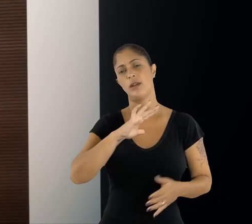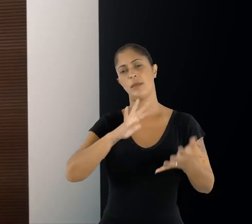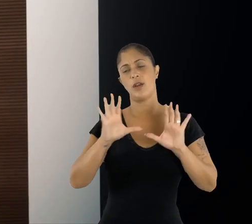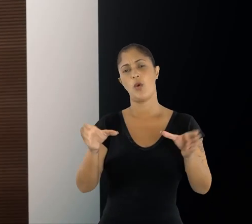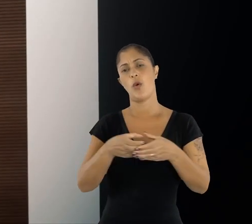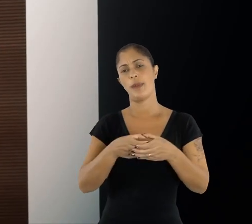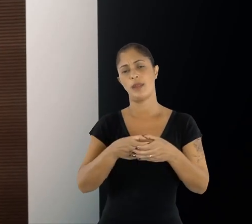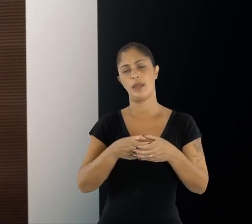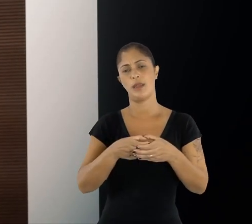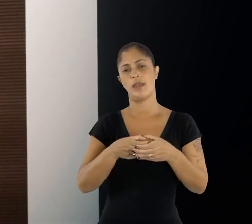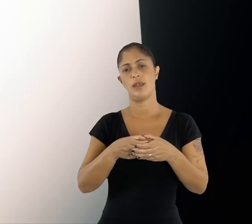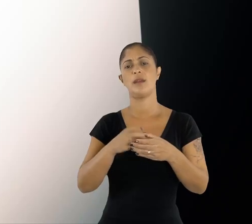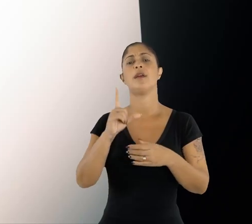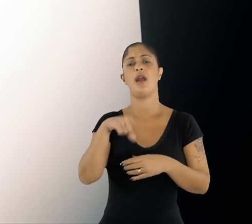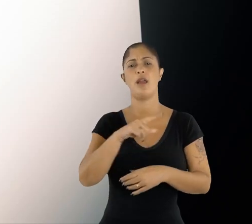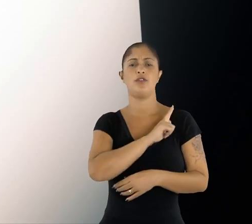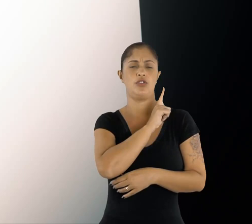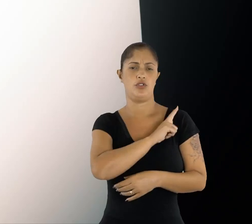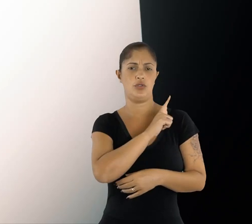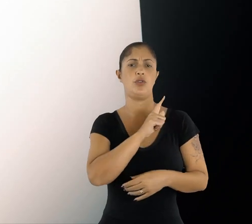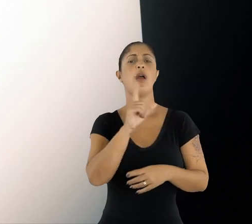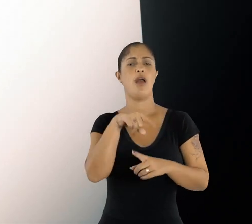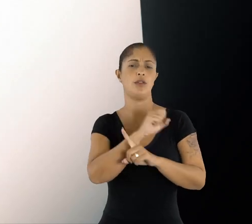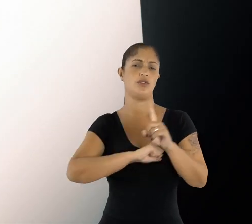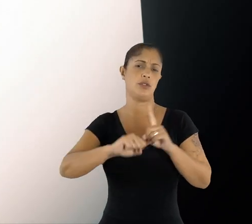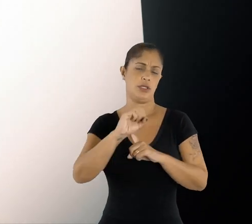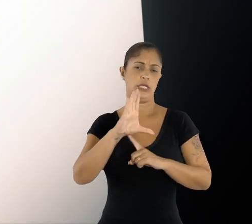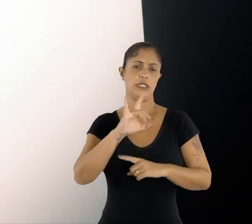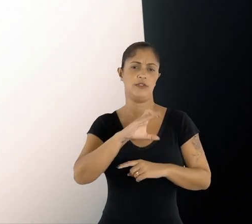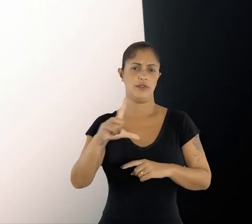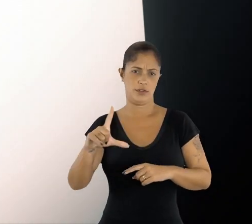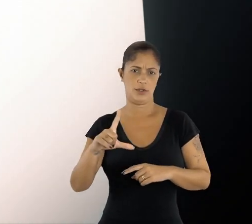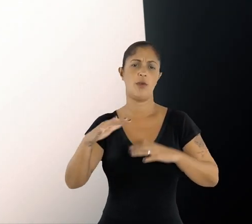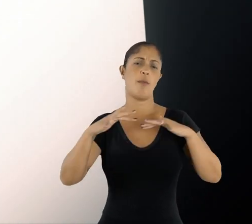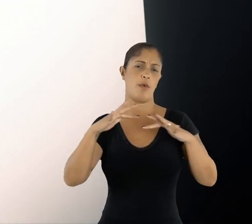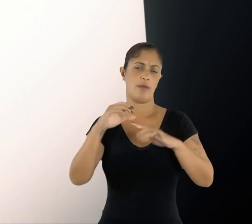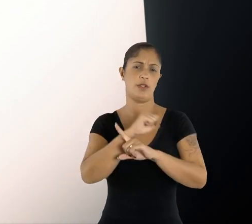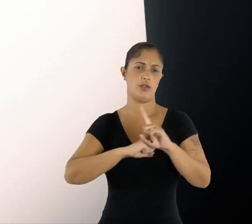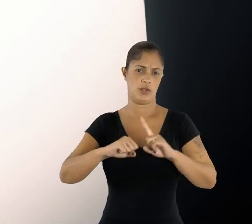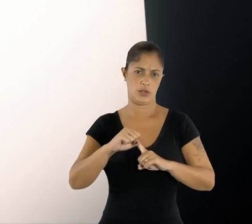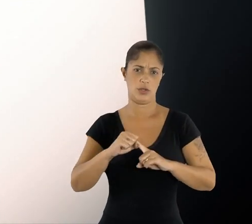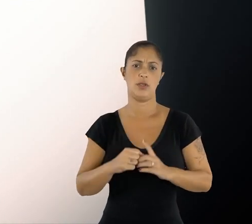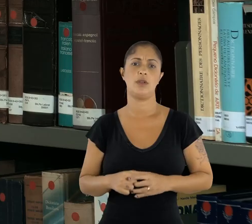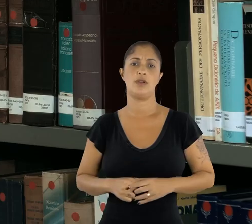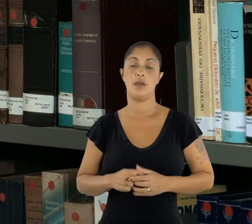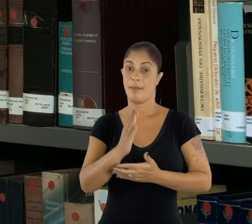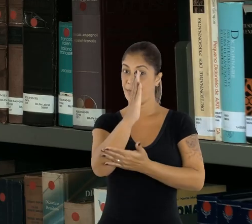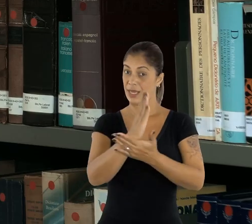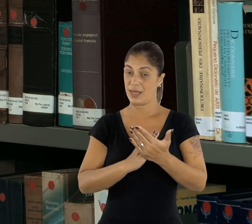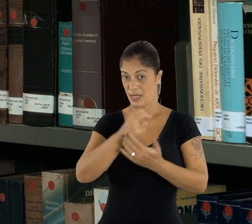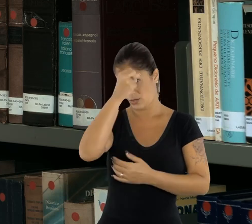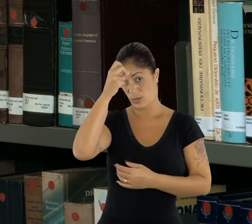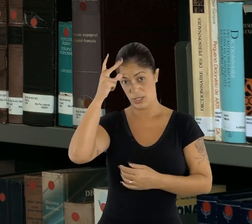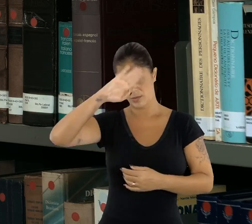chegou a ter comitês gestores organizados pela sociedade civil, principalmente pelos movimentos sociais, em metade